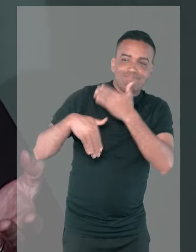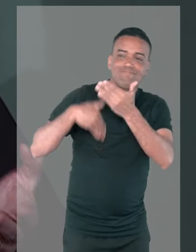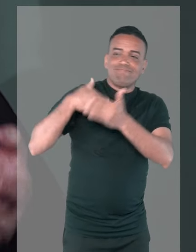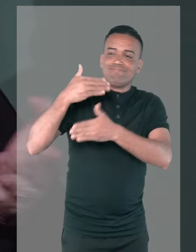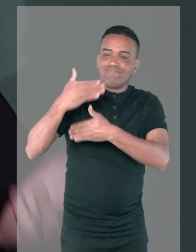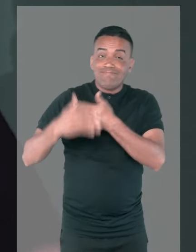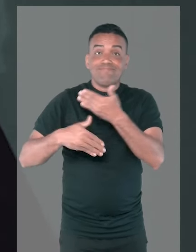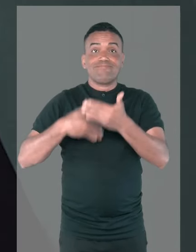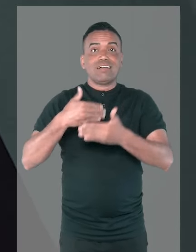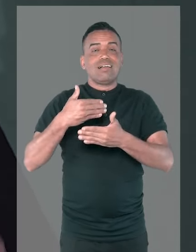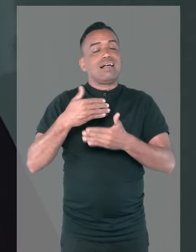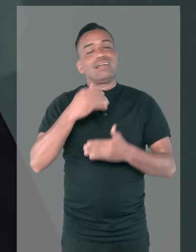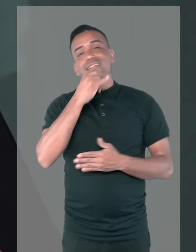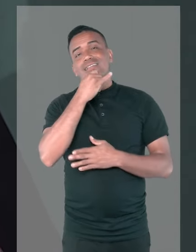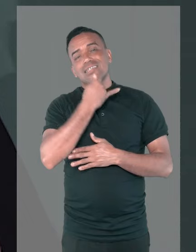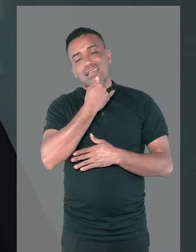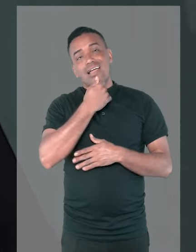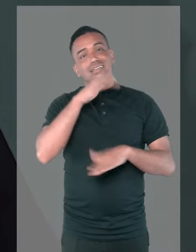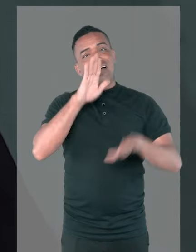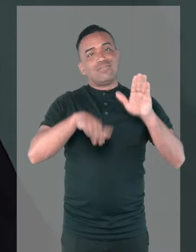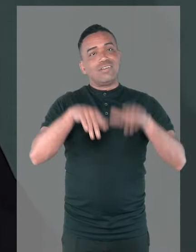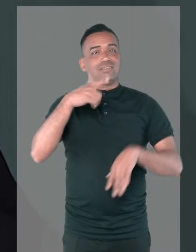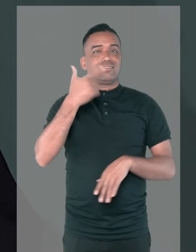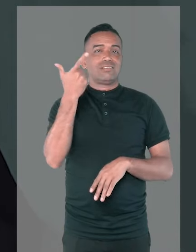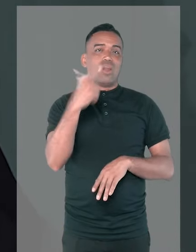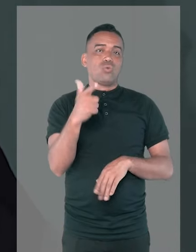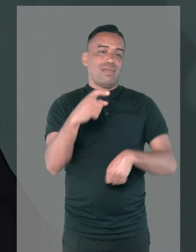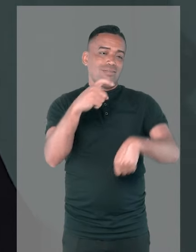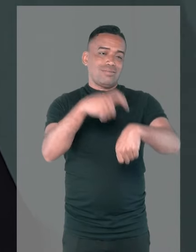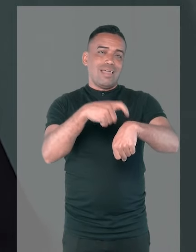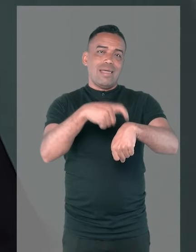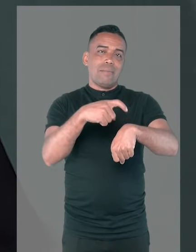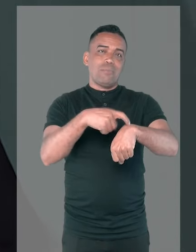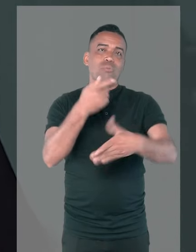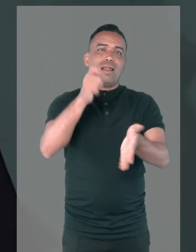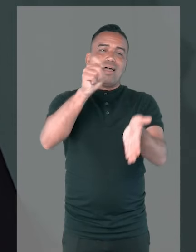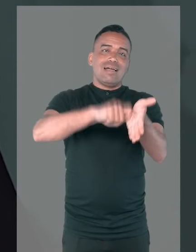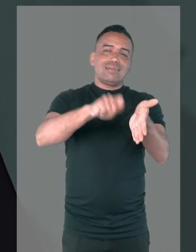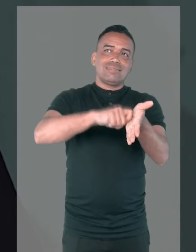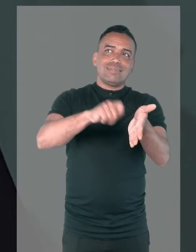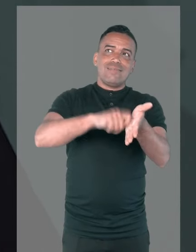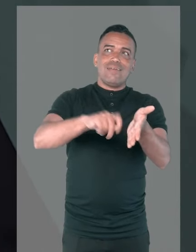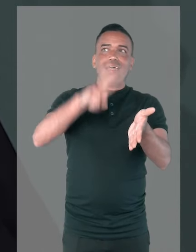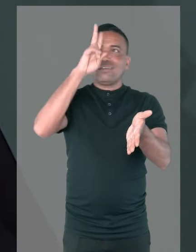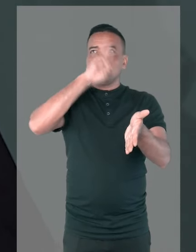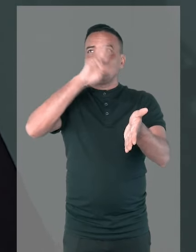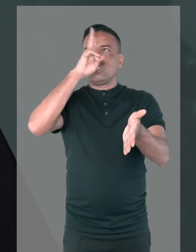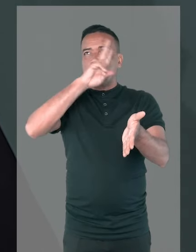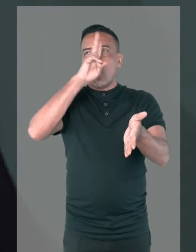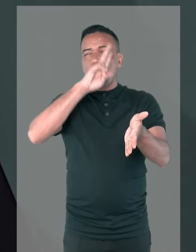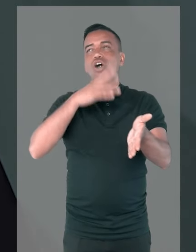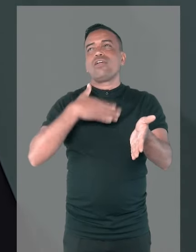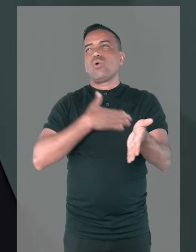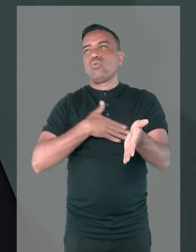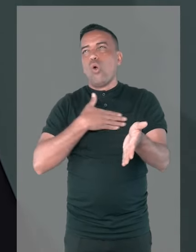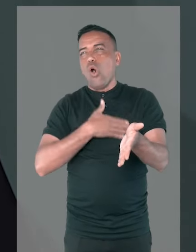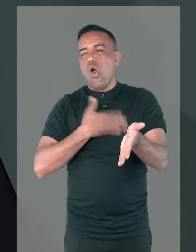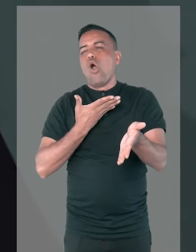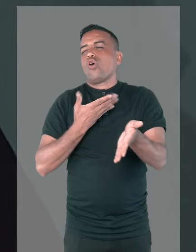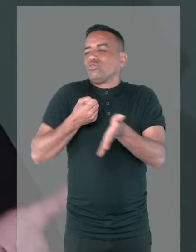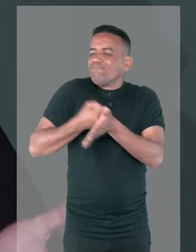tristeza de não ter tempo, às vezes, para escrever uma determinada coisa a qual você gostaria de se